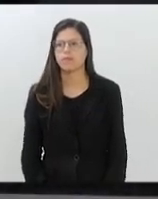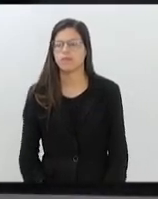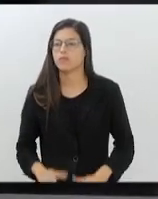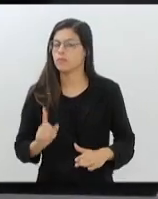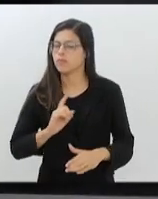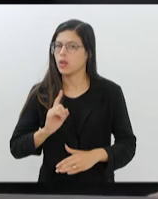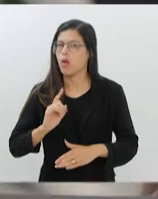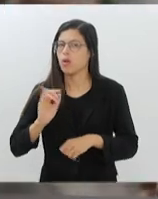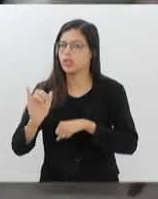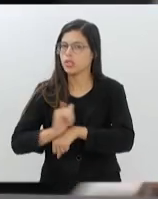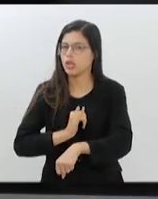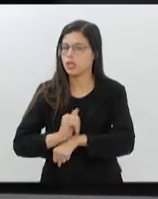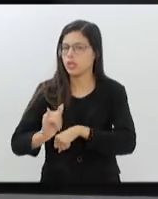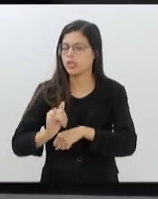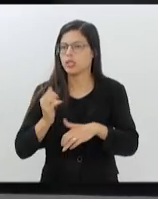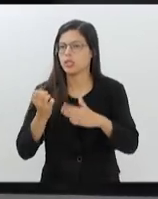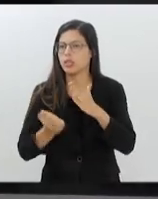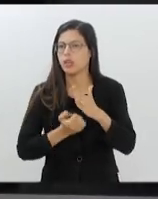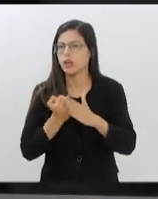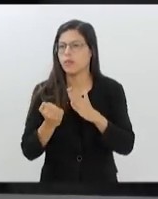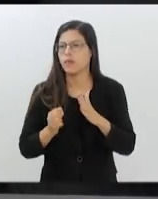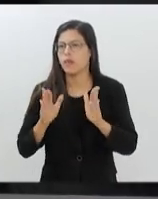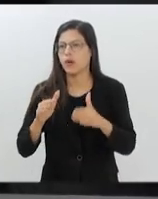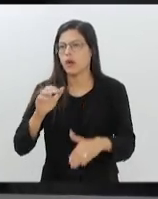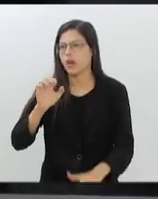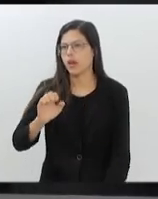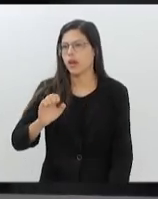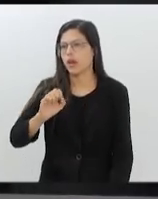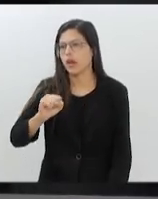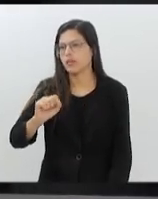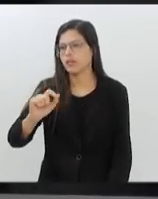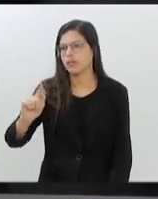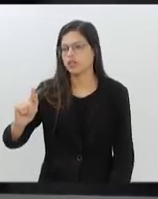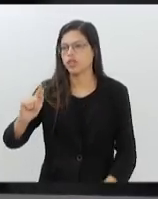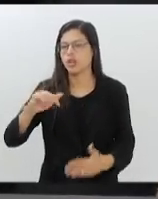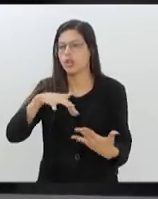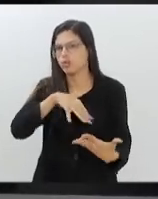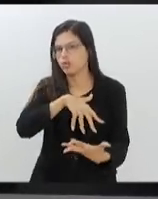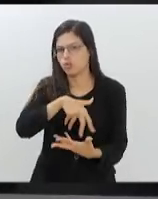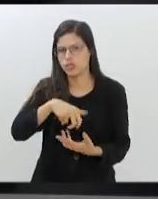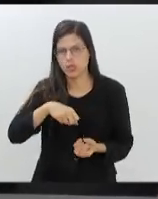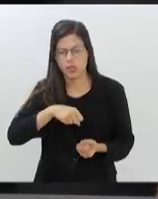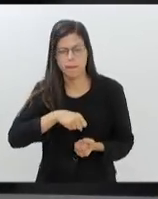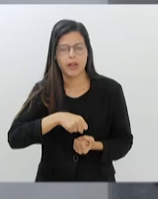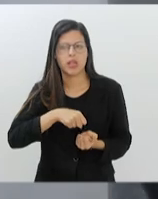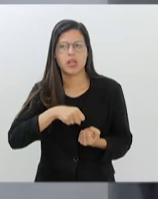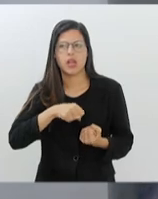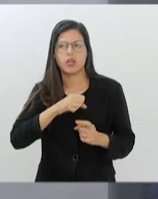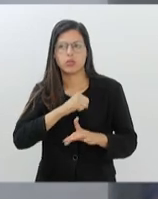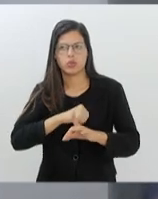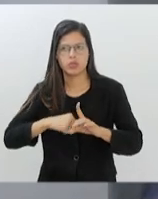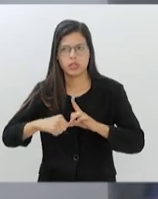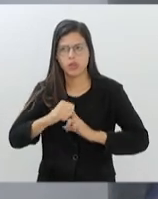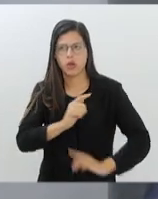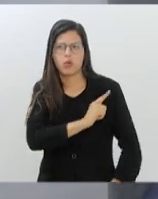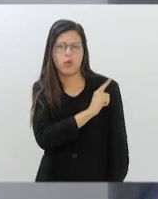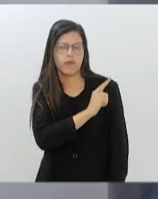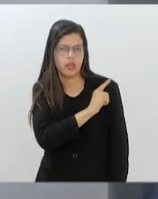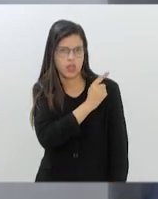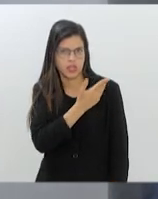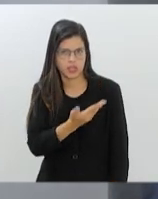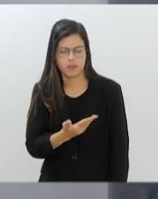da empresa virou um foco em esg que é sustentabilidade social Gover Inclusive essa foi a justificativa do